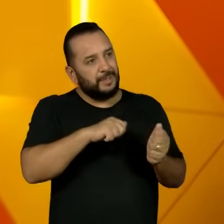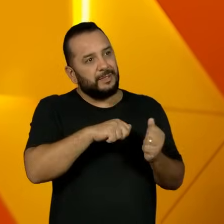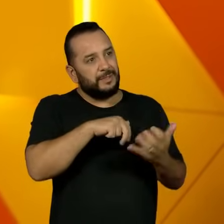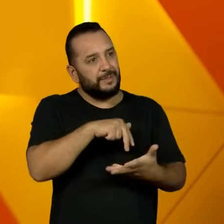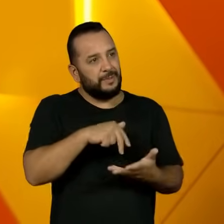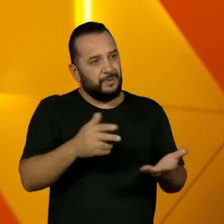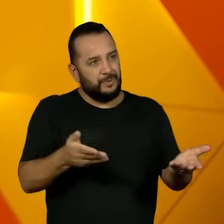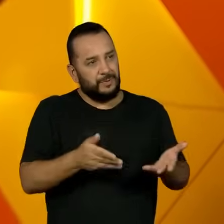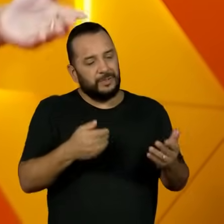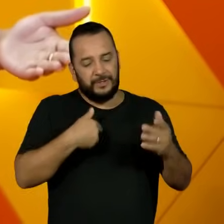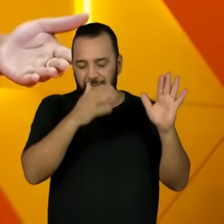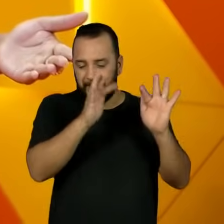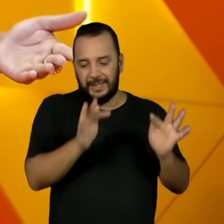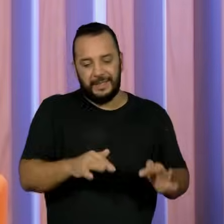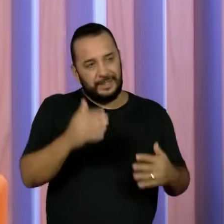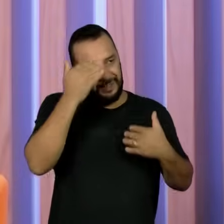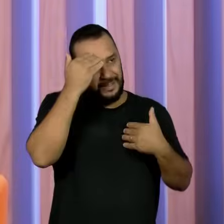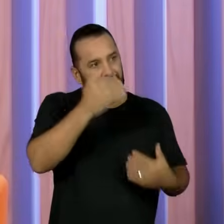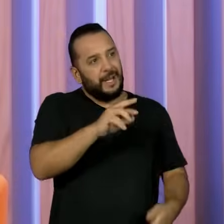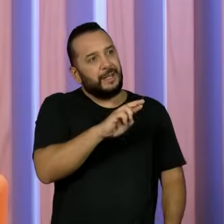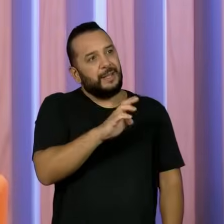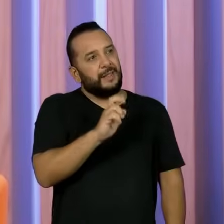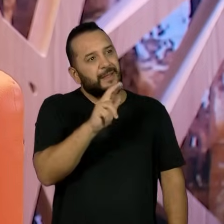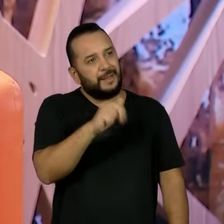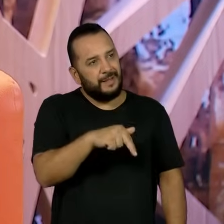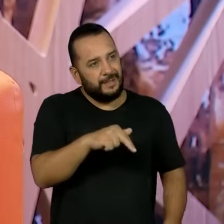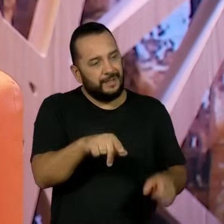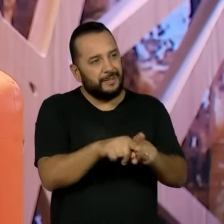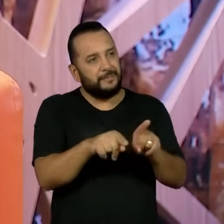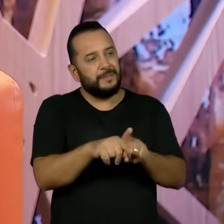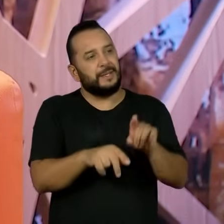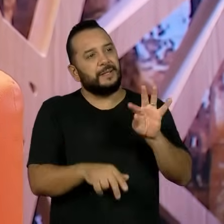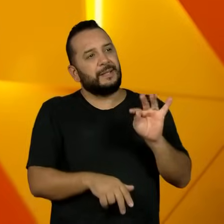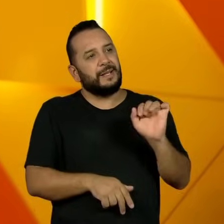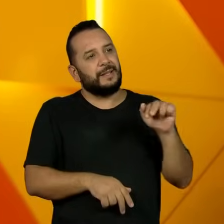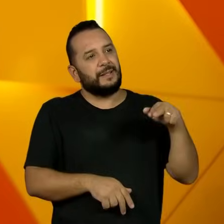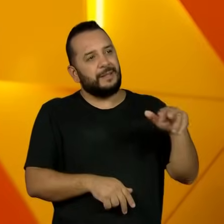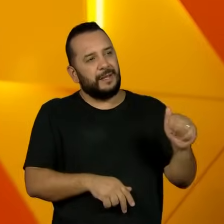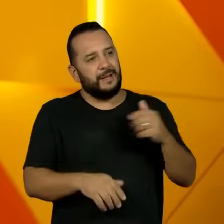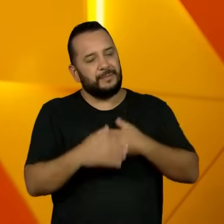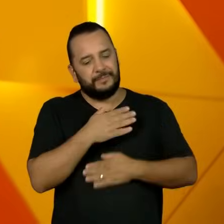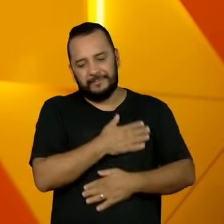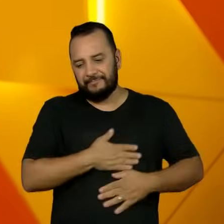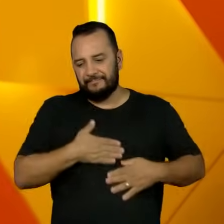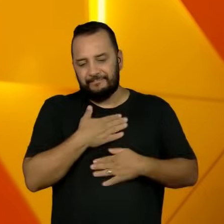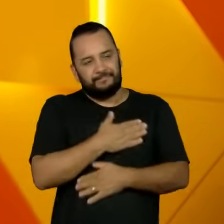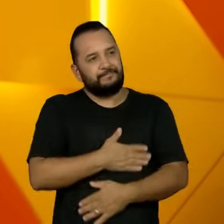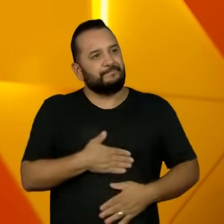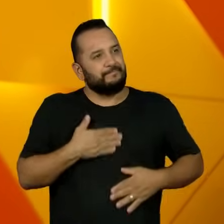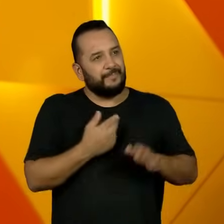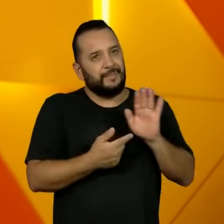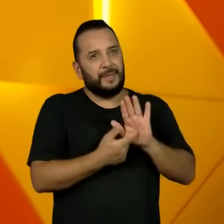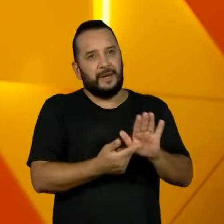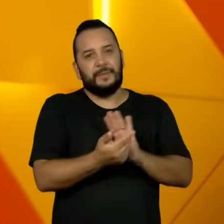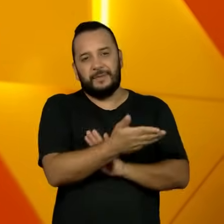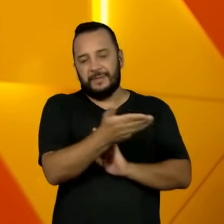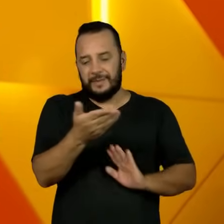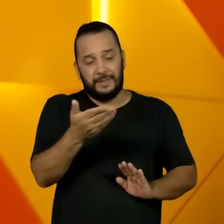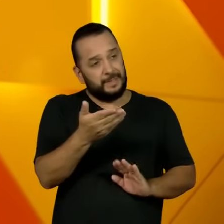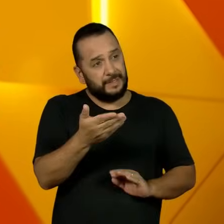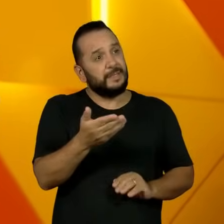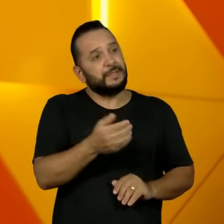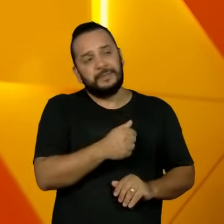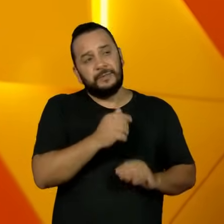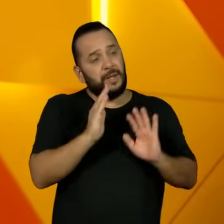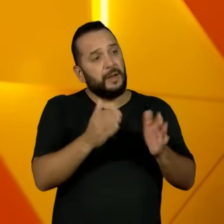muito agradecer. Obrigada, Renan. Obrigada, Tainá. Foi um prazer imenso a gente poder apresentar para o nosso público um pouco mais